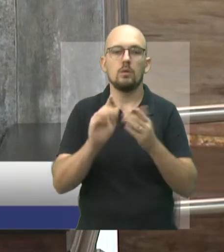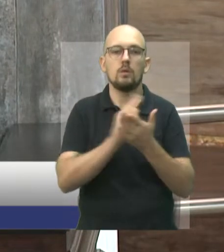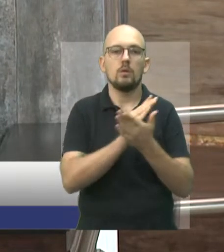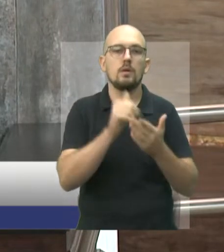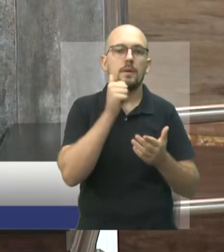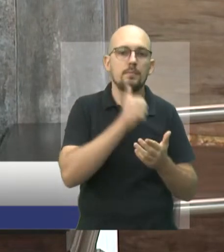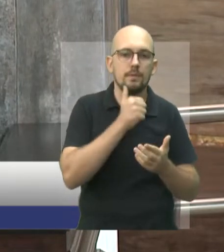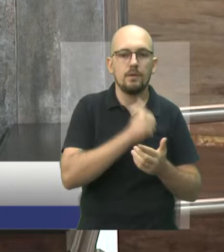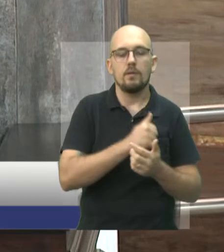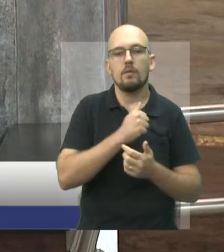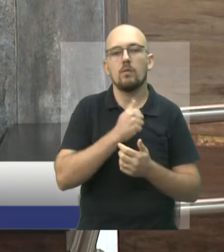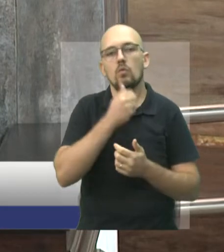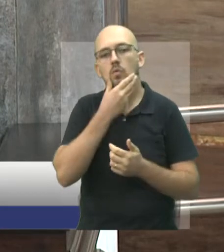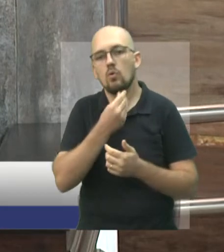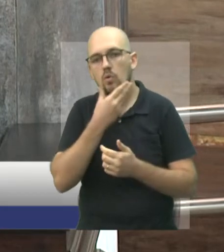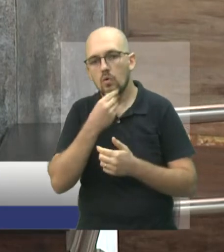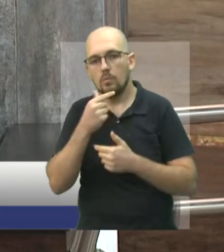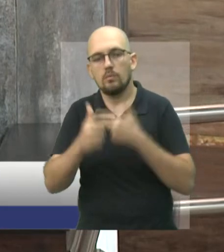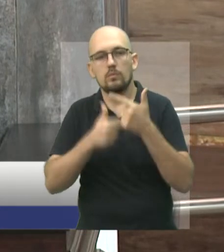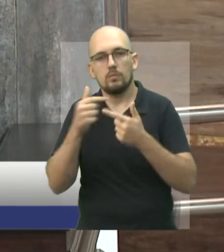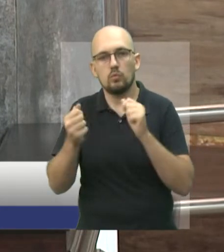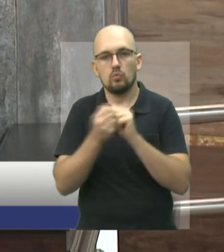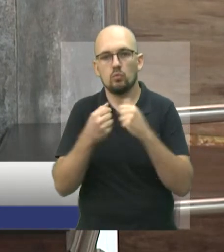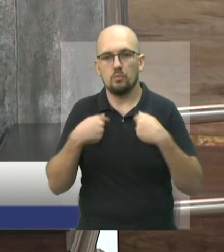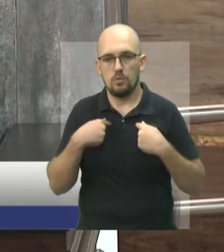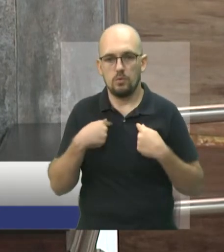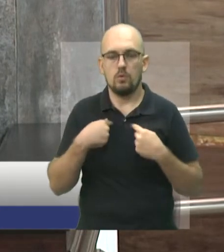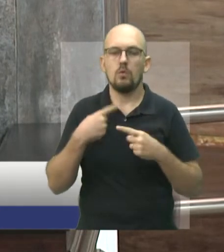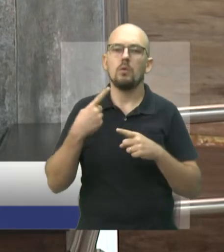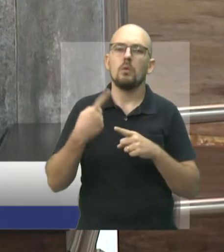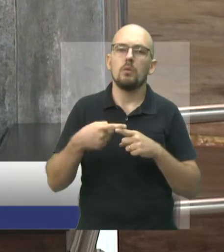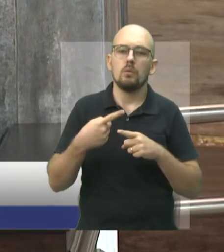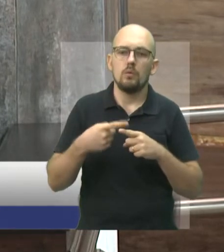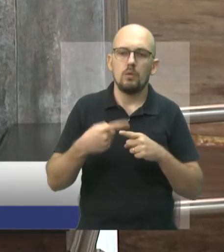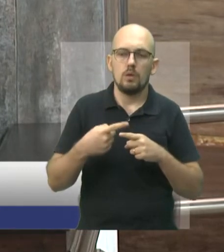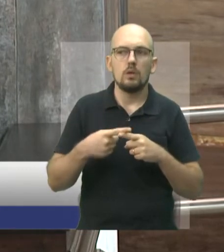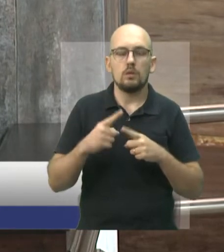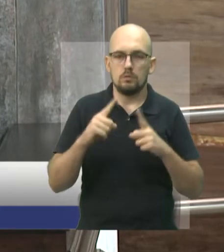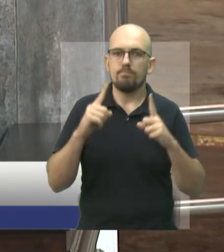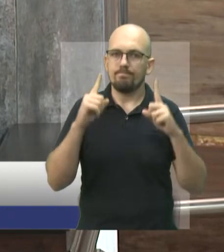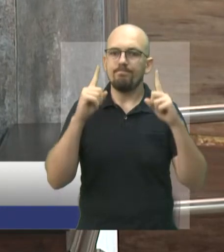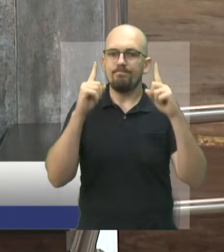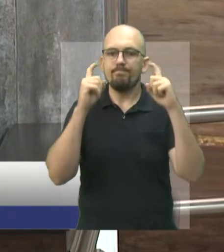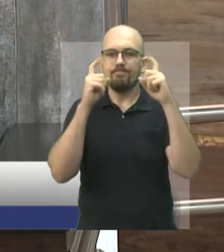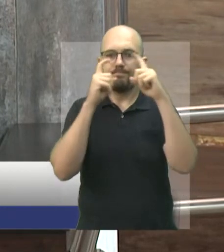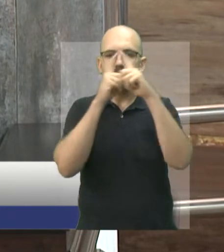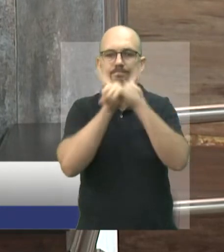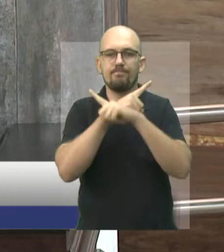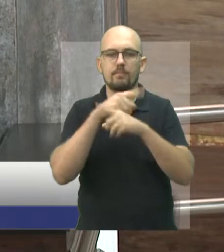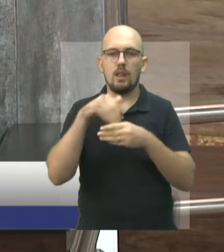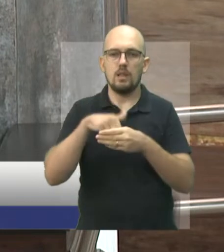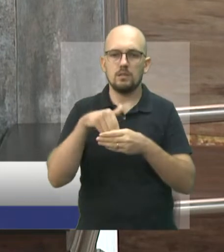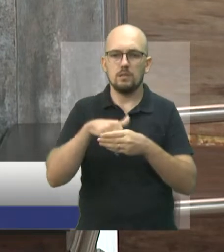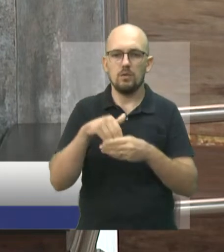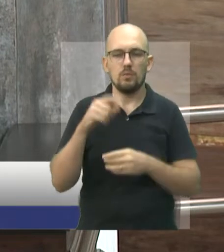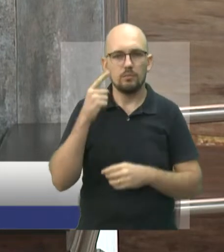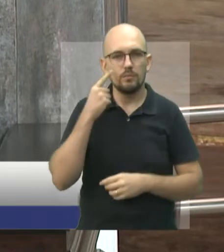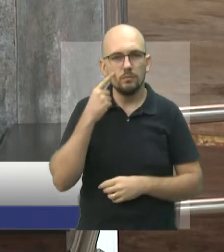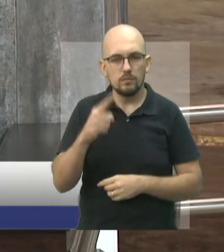trabalharam comigo, porque foi uma eleição difícil. A gente vê a